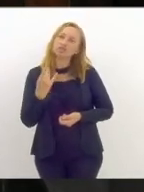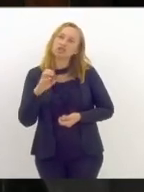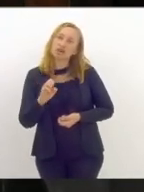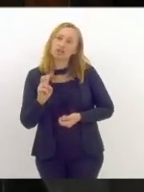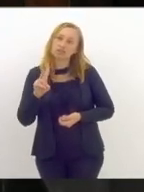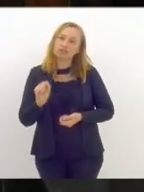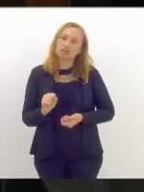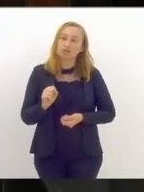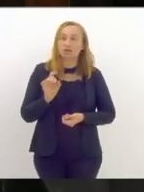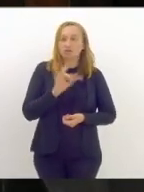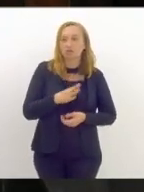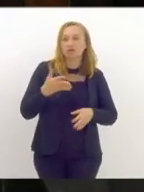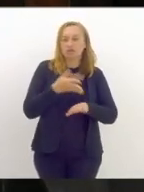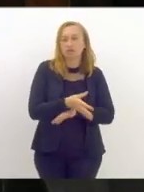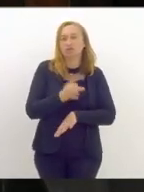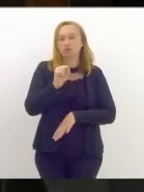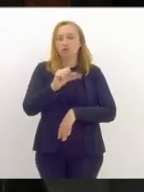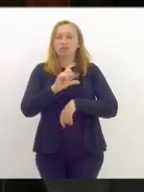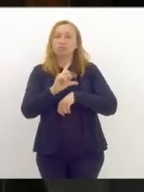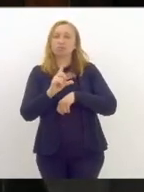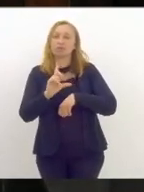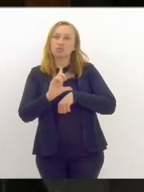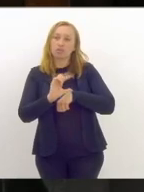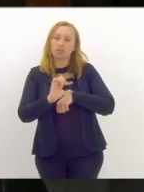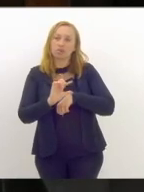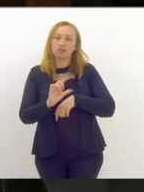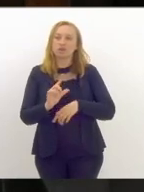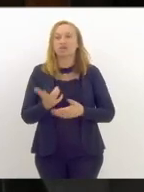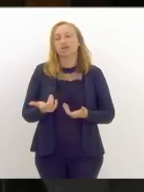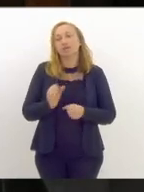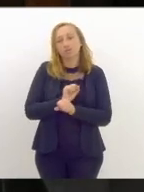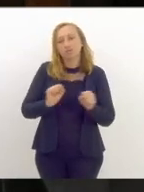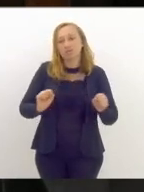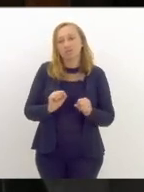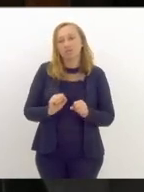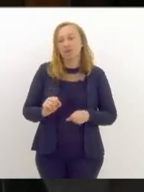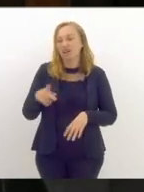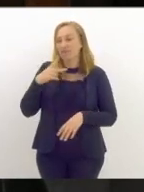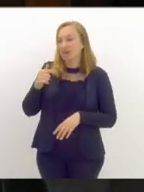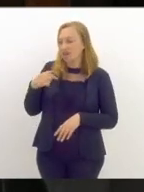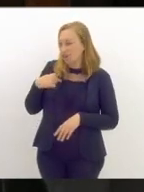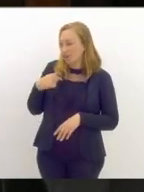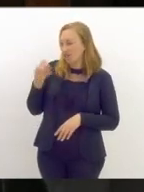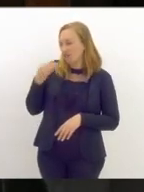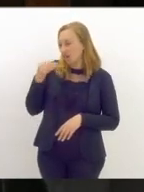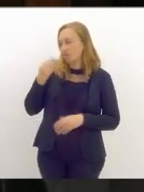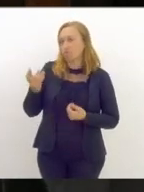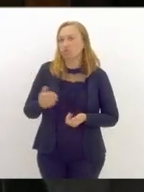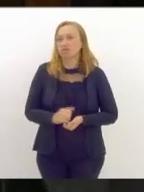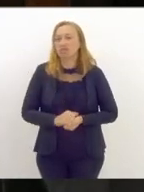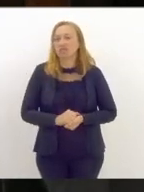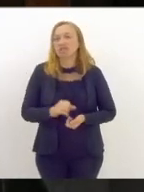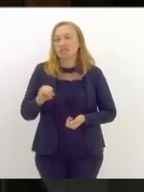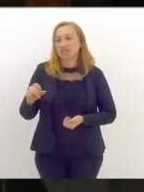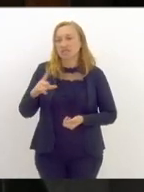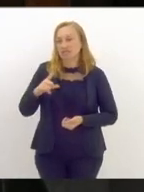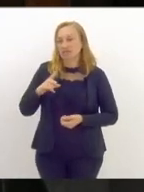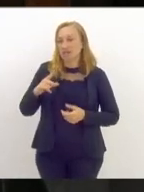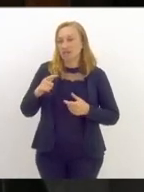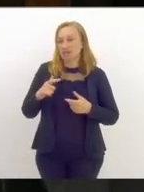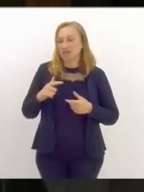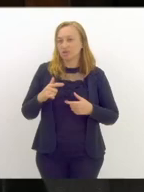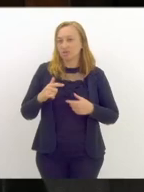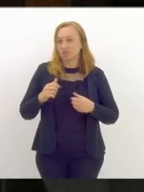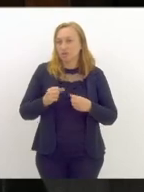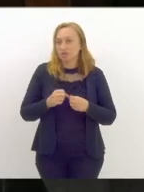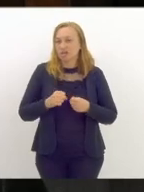às 8 horas, 6 horas é impossível. E aí ele reclamava, e ele falava que eu era muito frouxo. Ele falou que se ele tivesse meu tamanho, ele resolveria